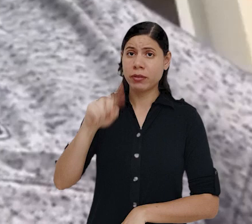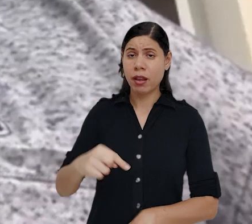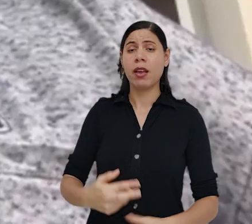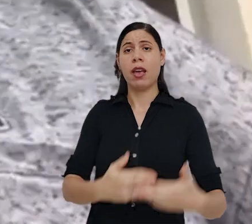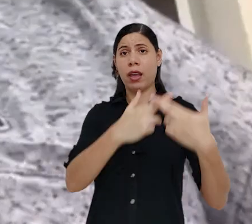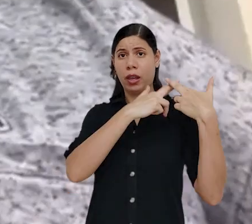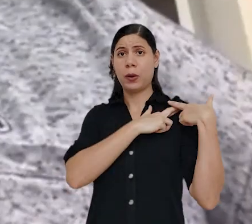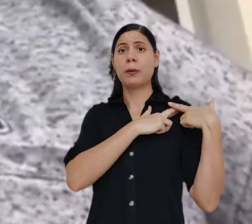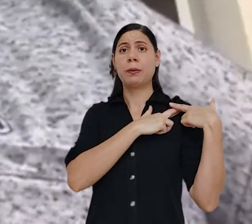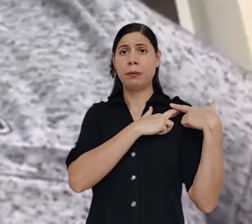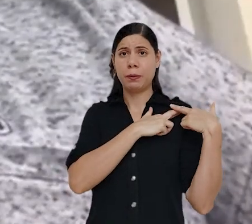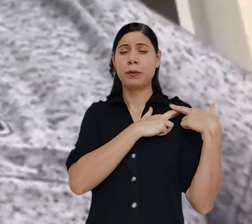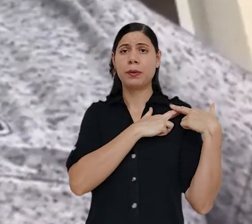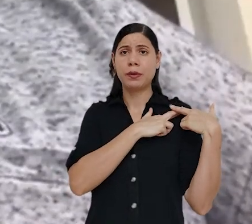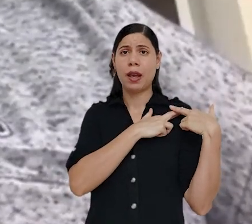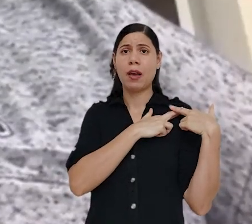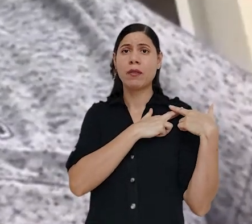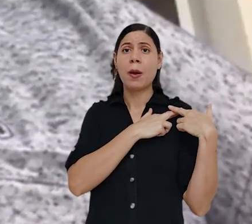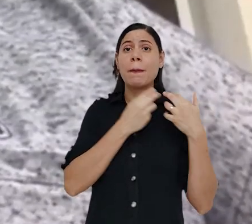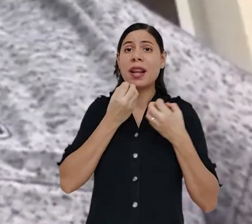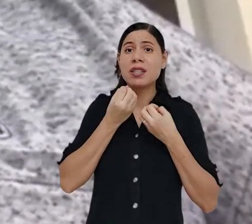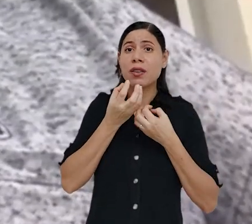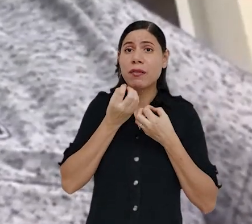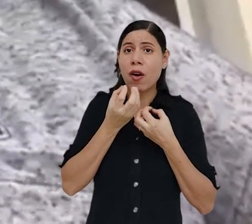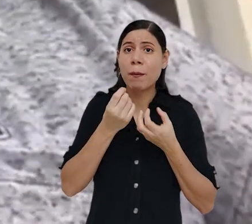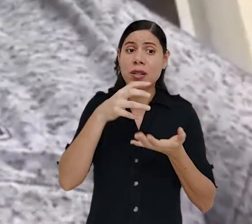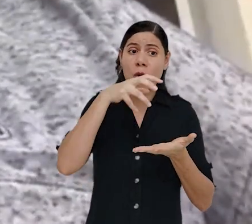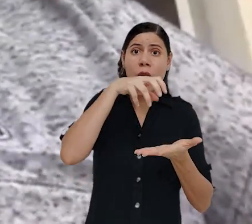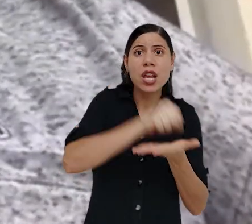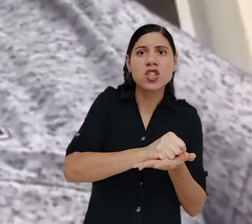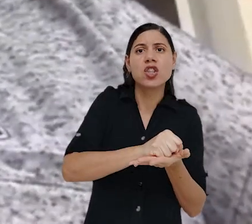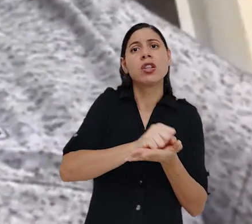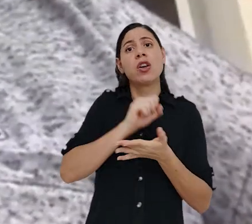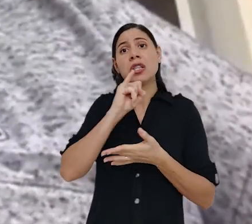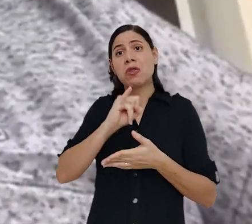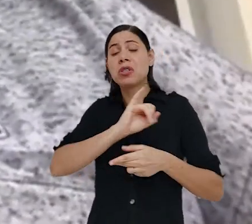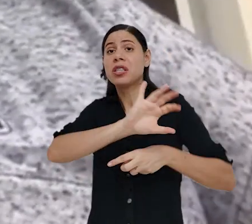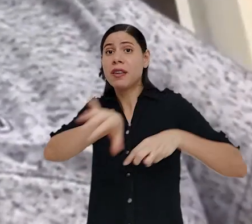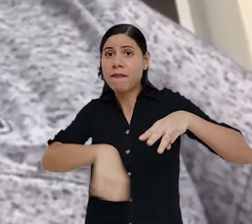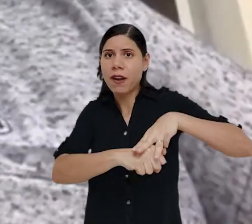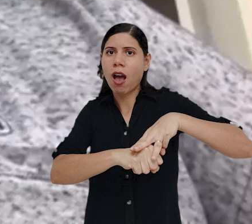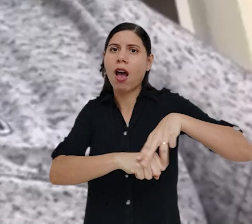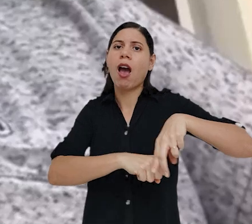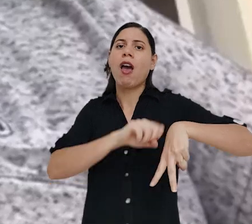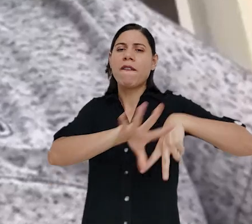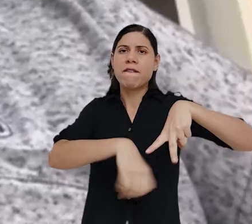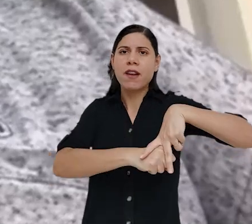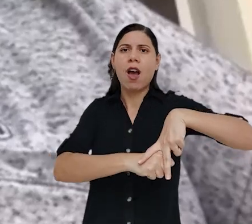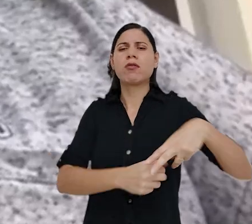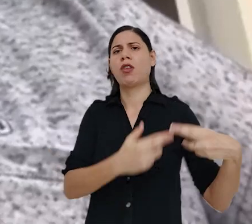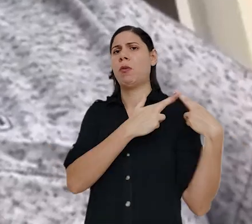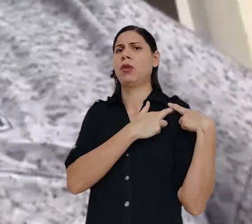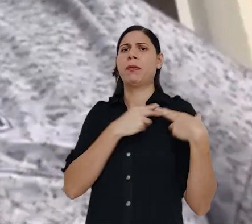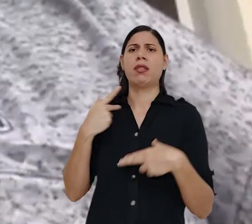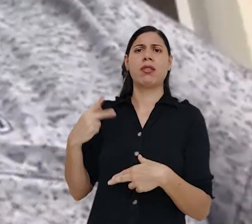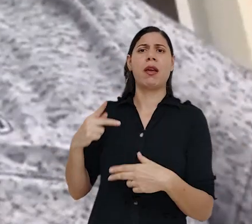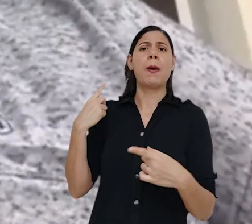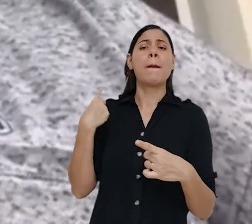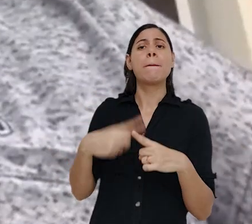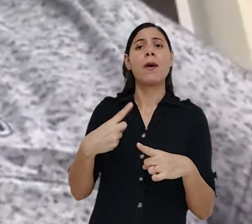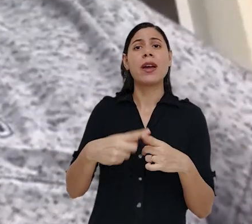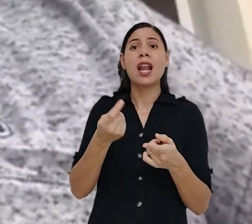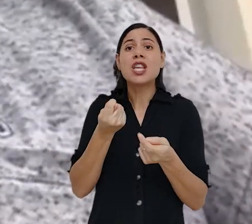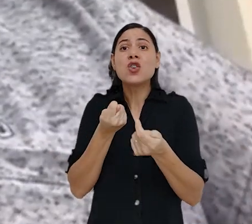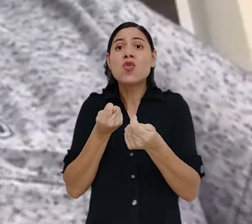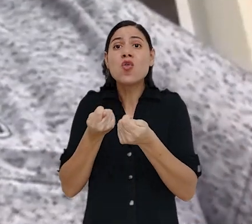responsável por esses dados, ela é responsável quando houver fraude, porque ela que detém, né, o poder e o